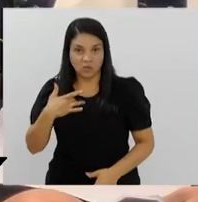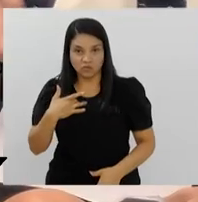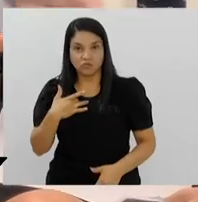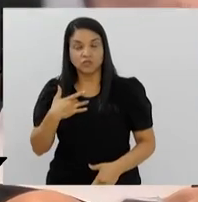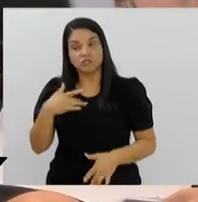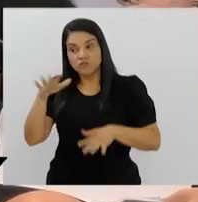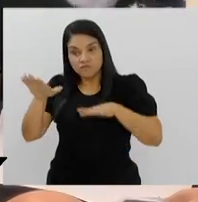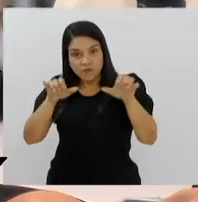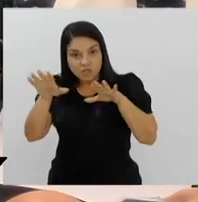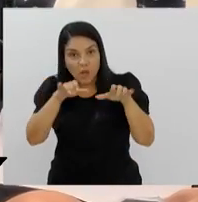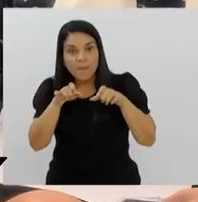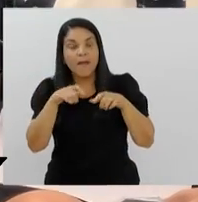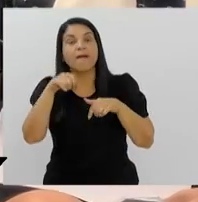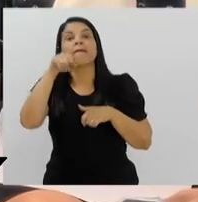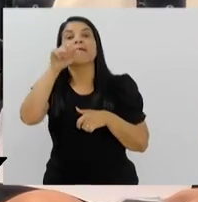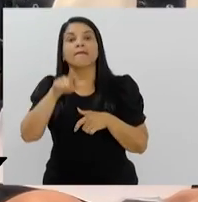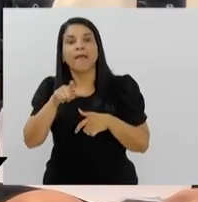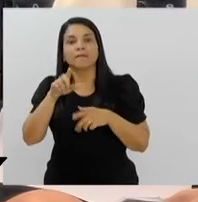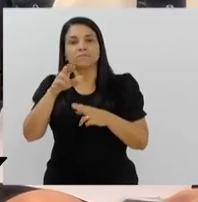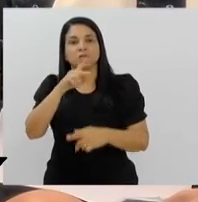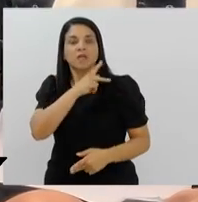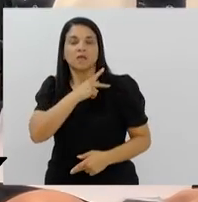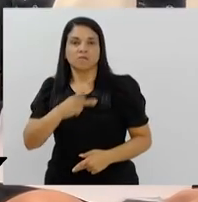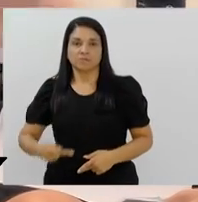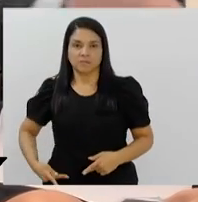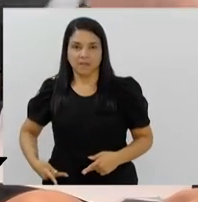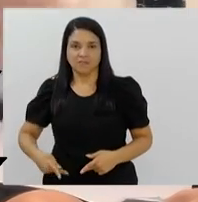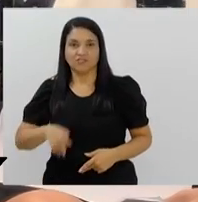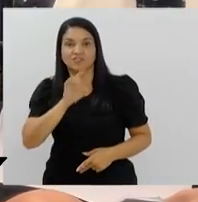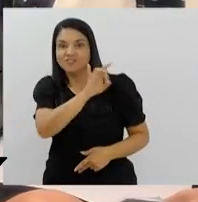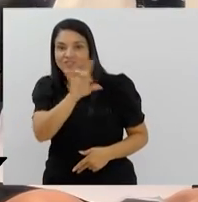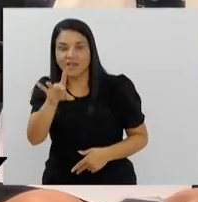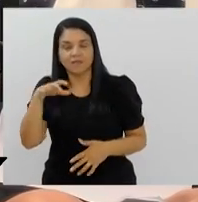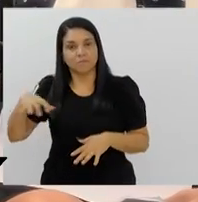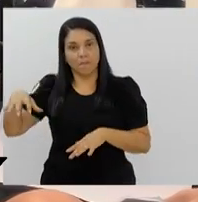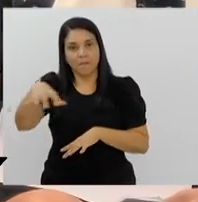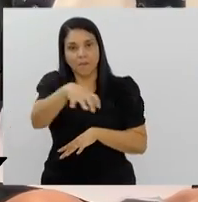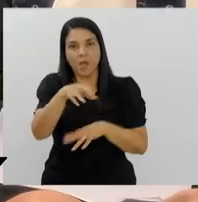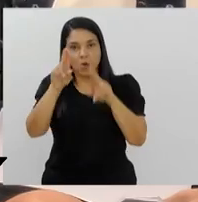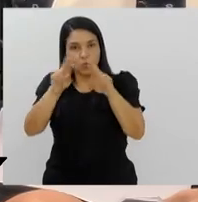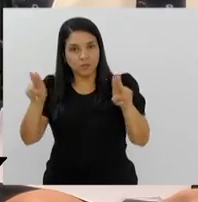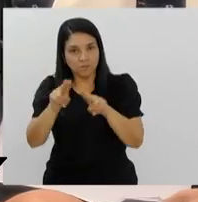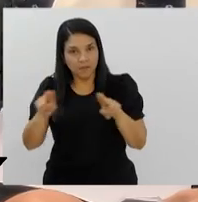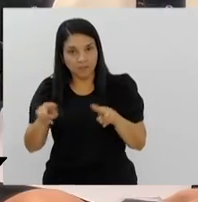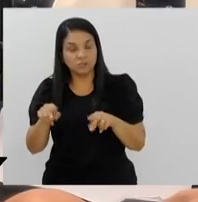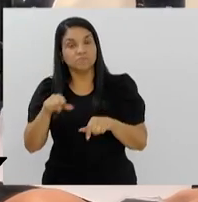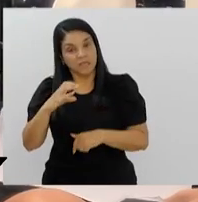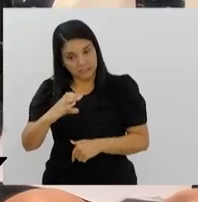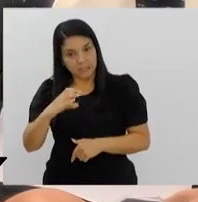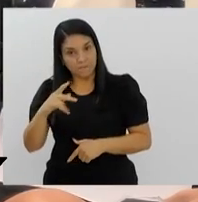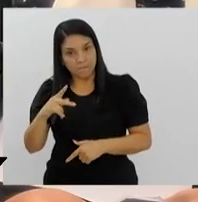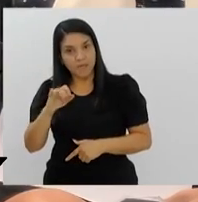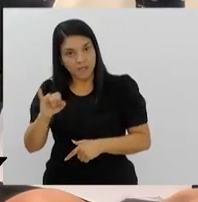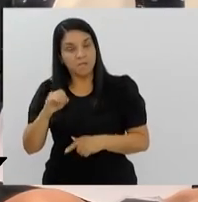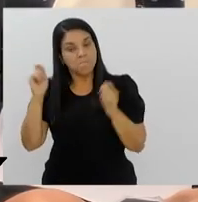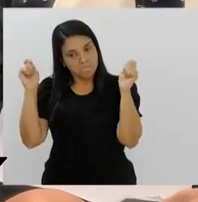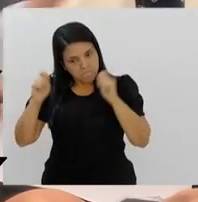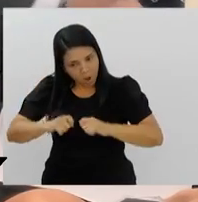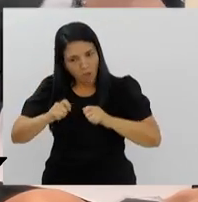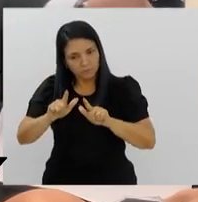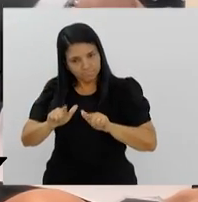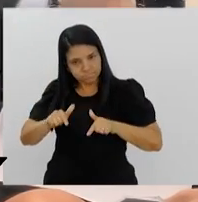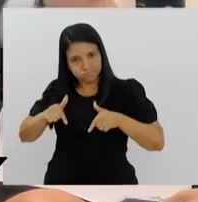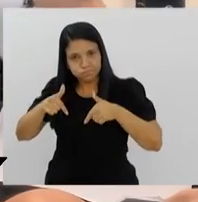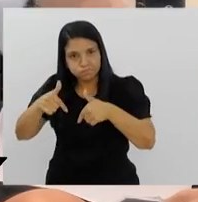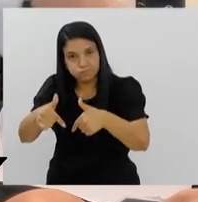firmar compromisso com a gente aqui porque esse cancelamento tem que parar e já que a CPI tem força e a ata pode e